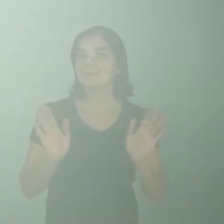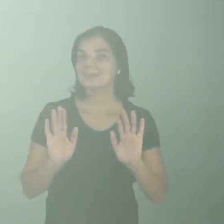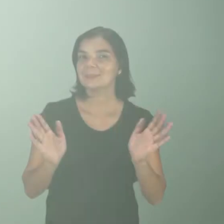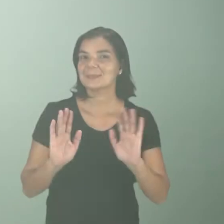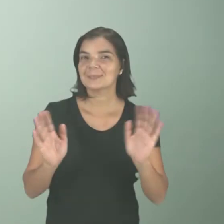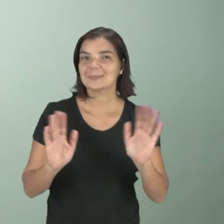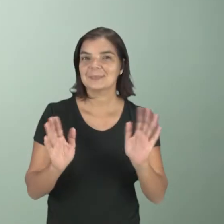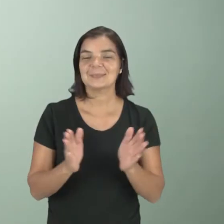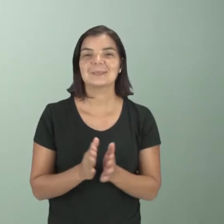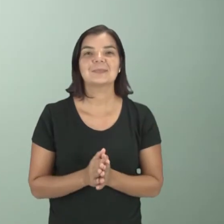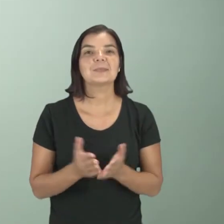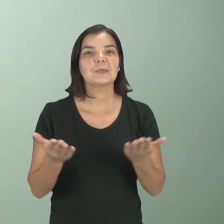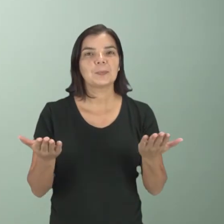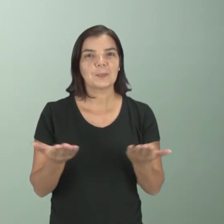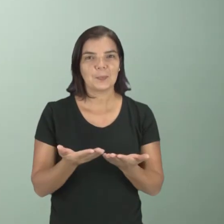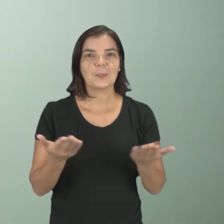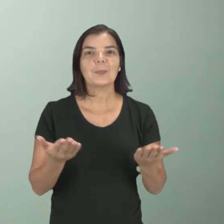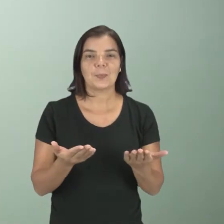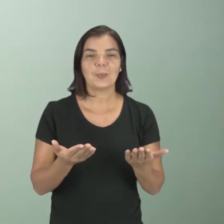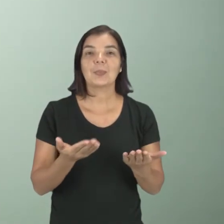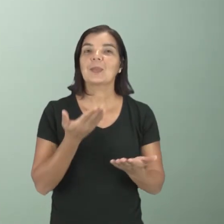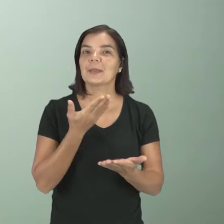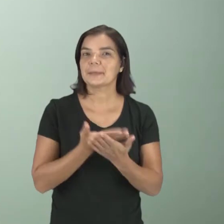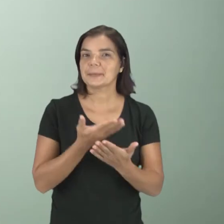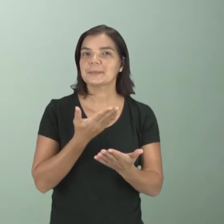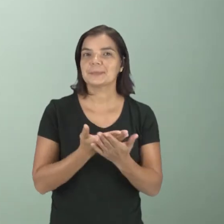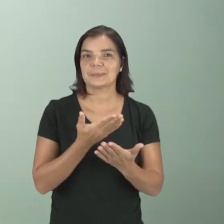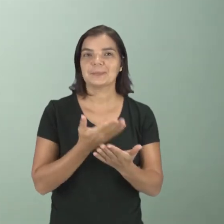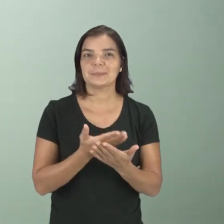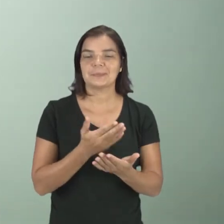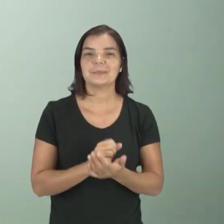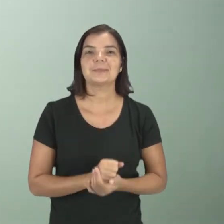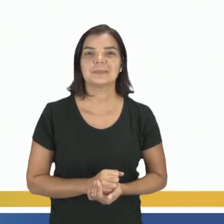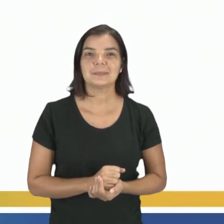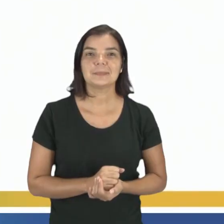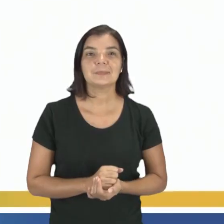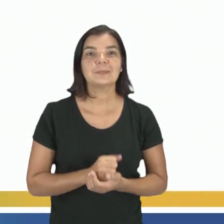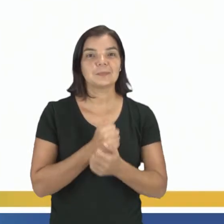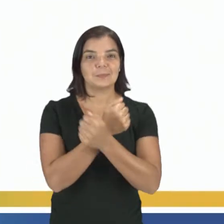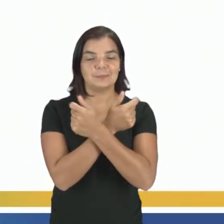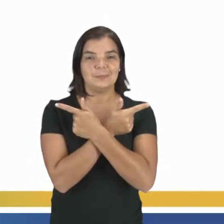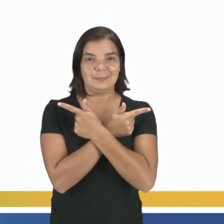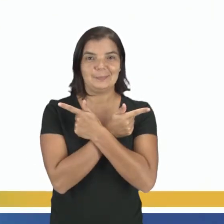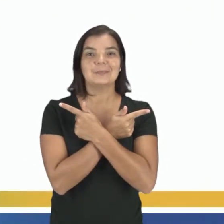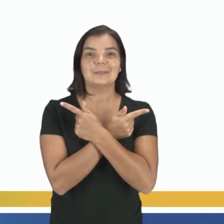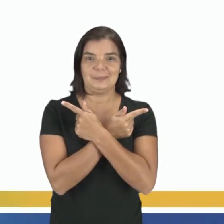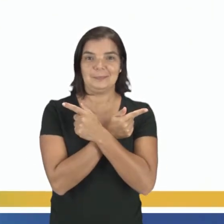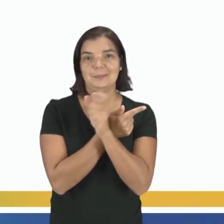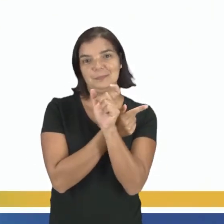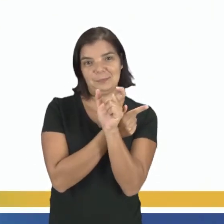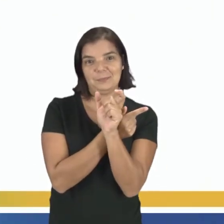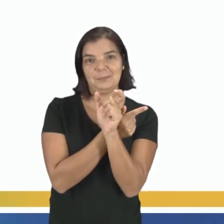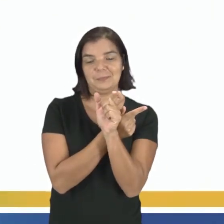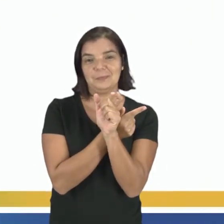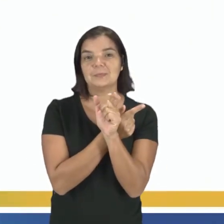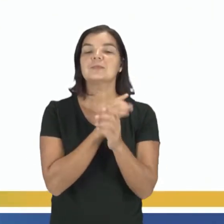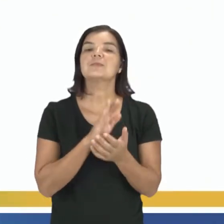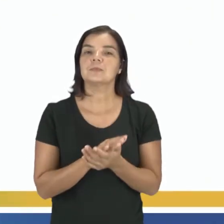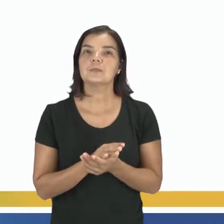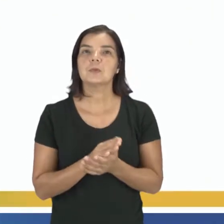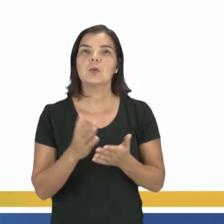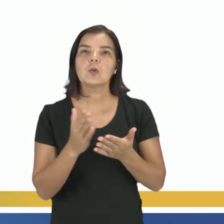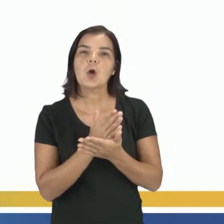Olá, pessoal! Hoje nós retomaremos nossos estudos acerca das funções exponenciais através da aplicação de